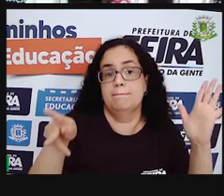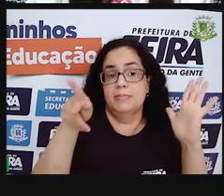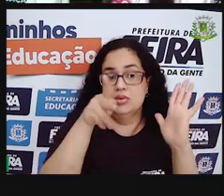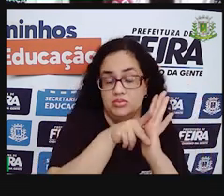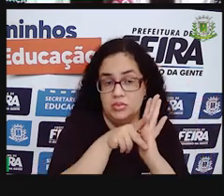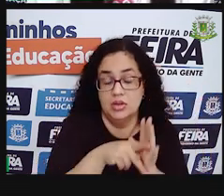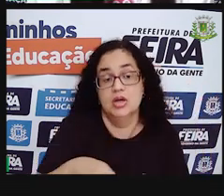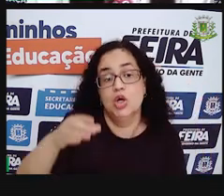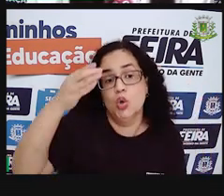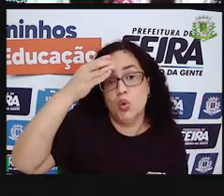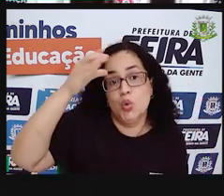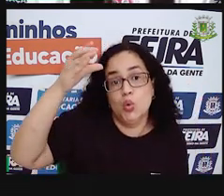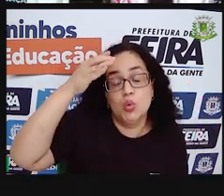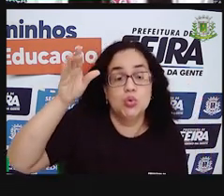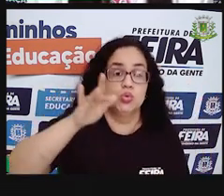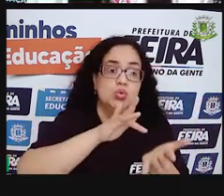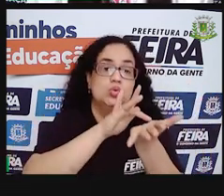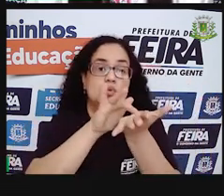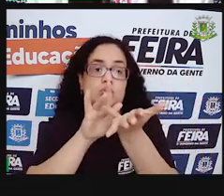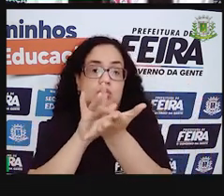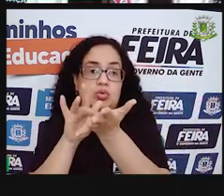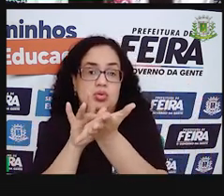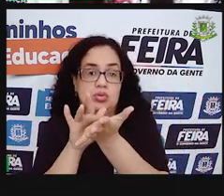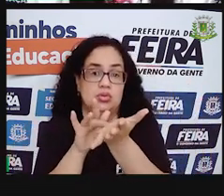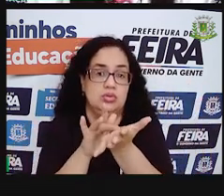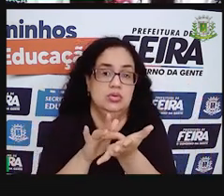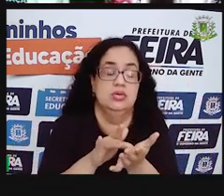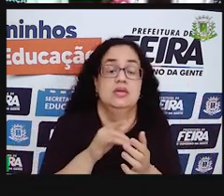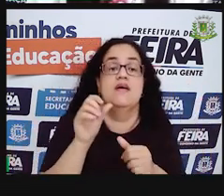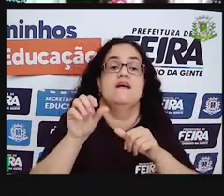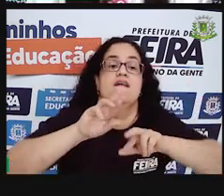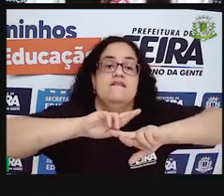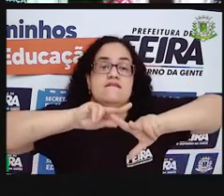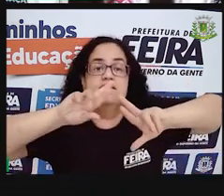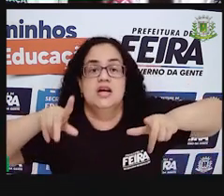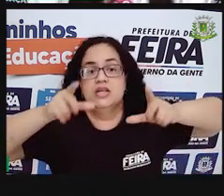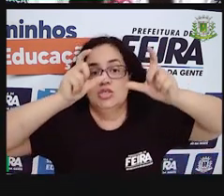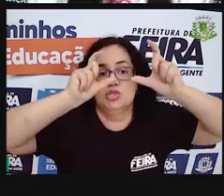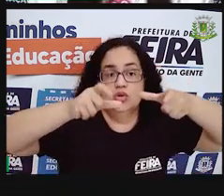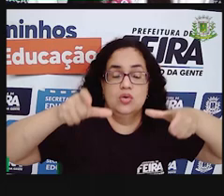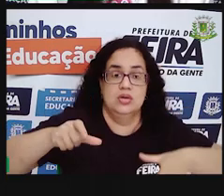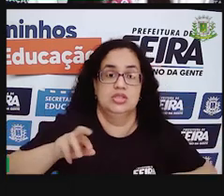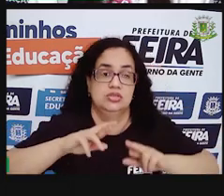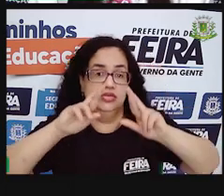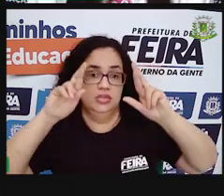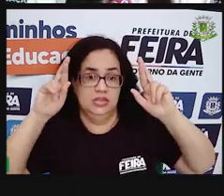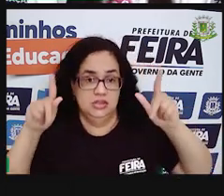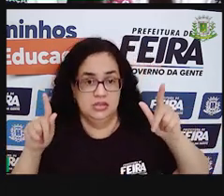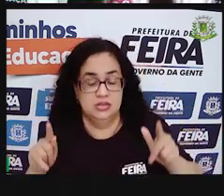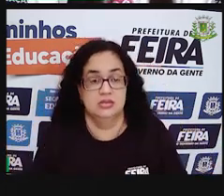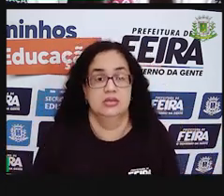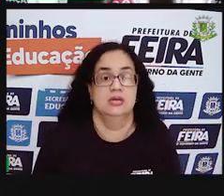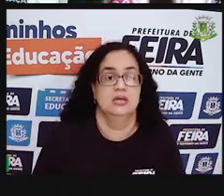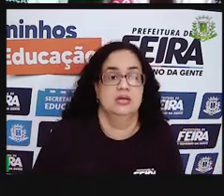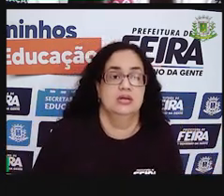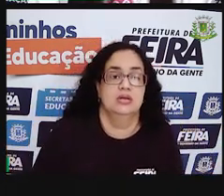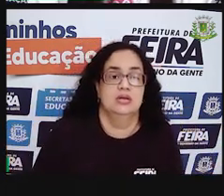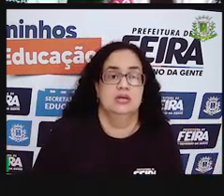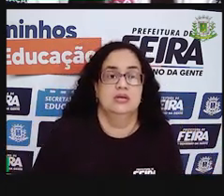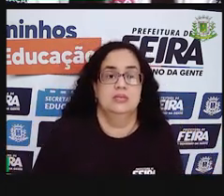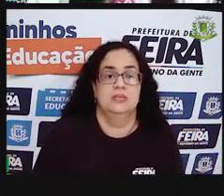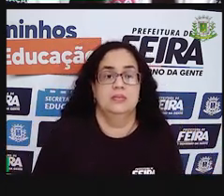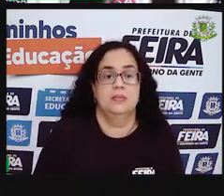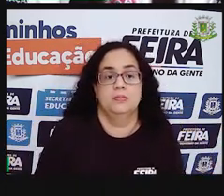E que para a cultura cigana, o fato de passar por diversos lugares, de viver em lugares diferentes, trouxe para eles